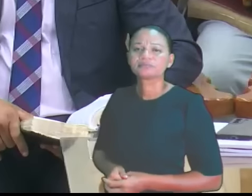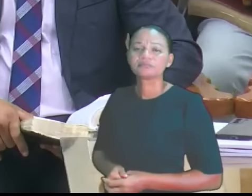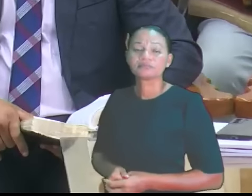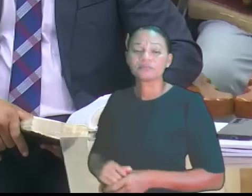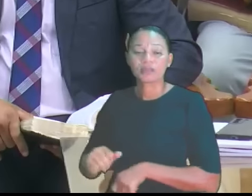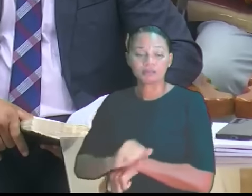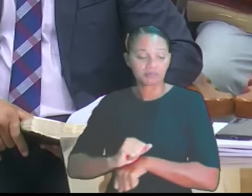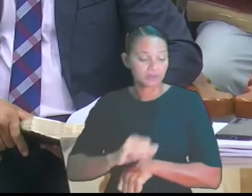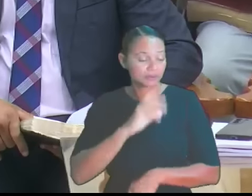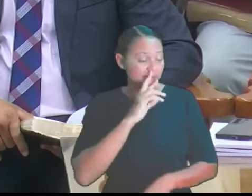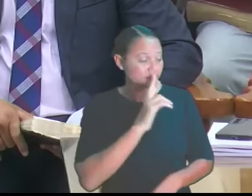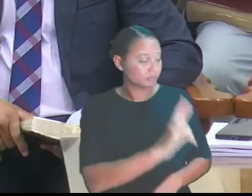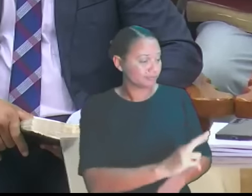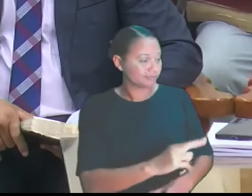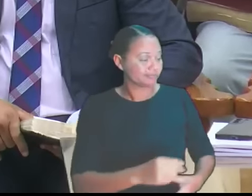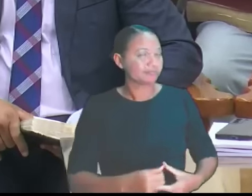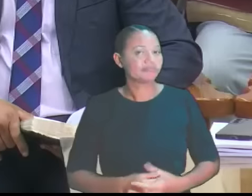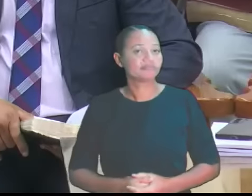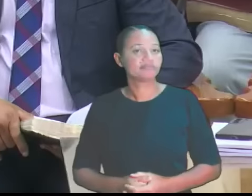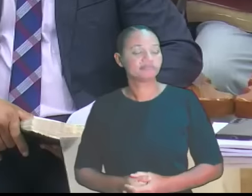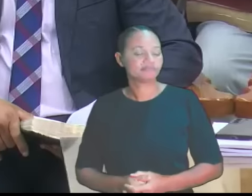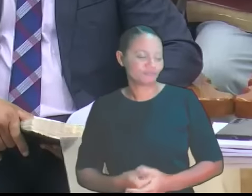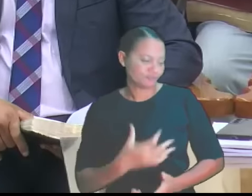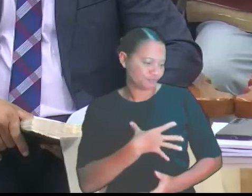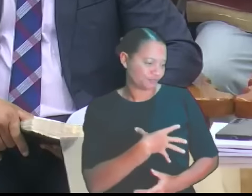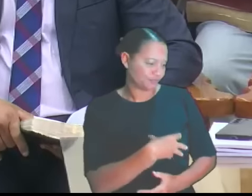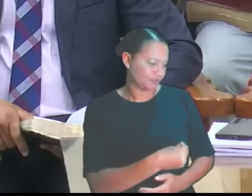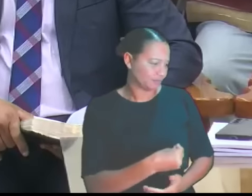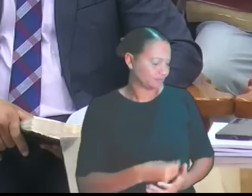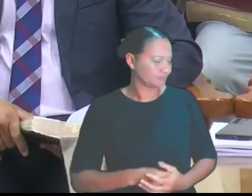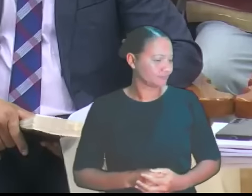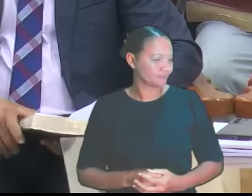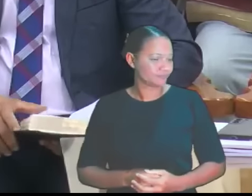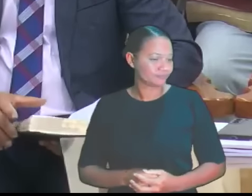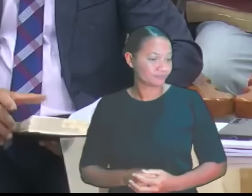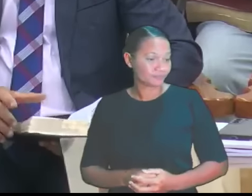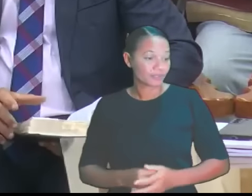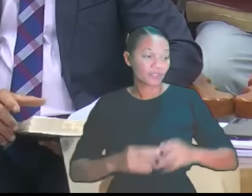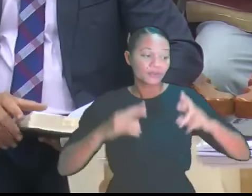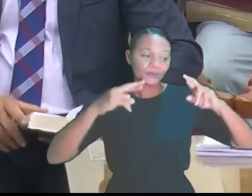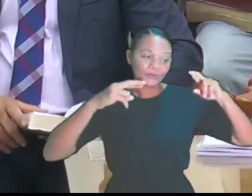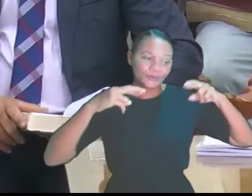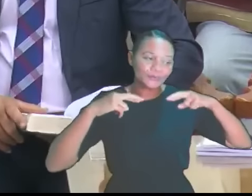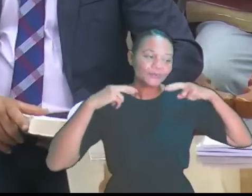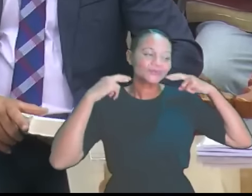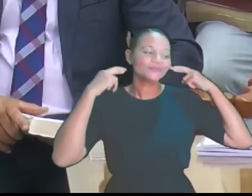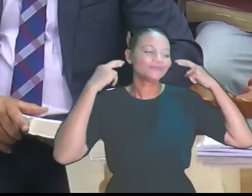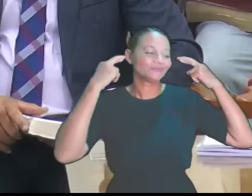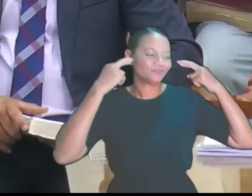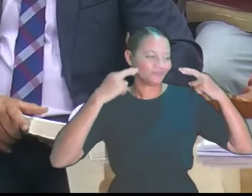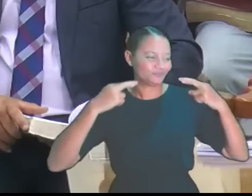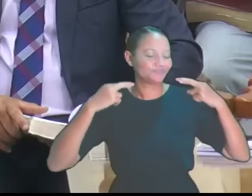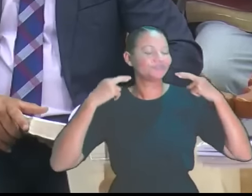Abraão respondeu: meu filho, o cordeiro